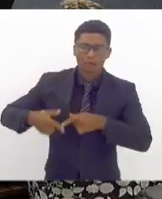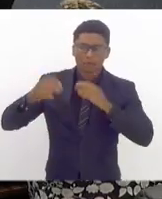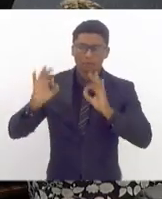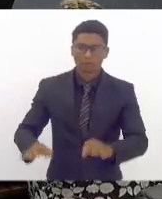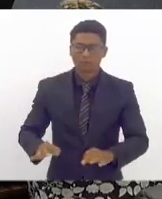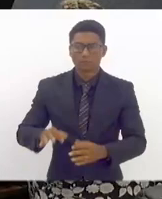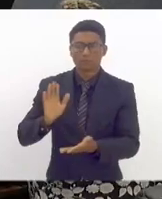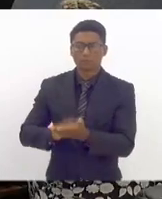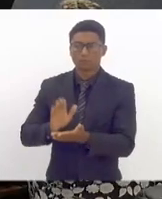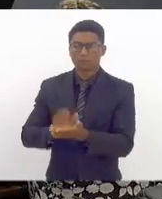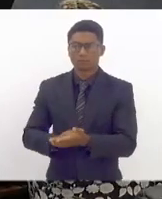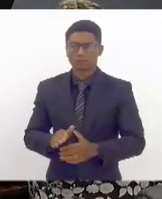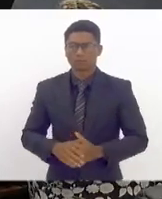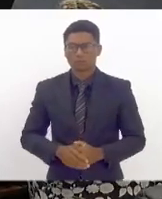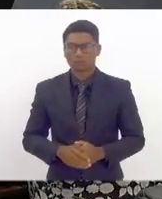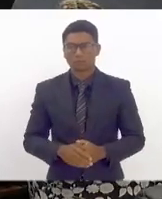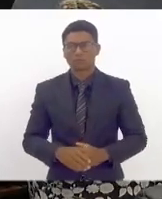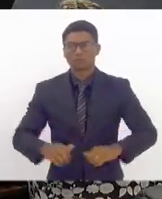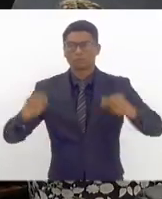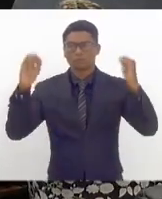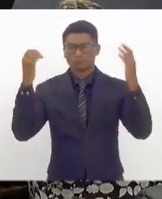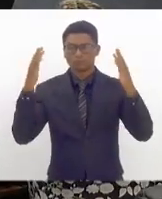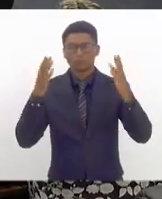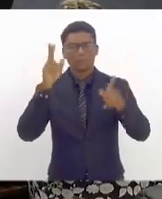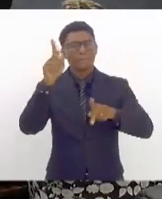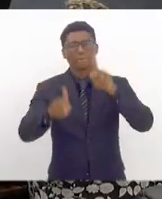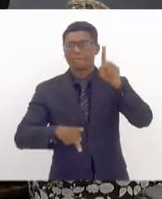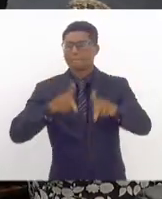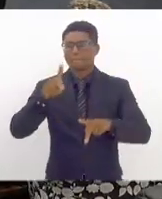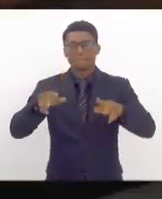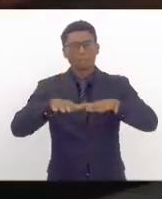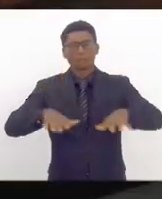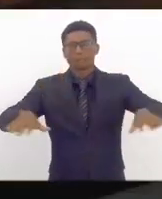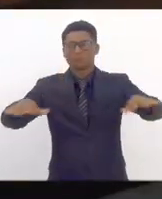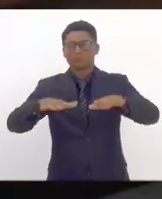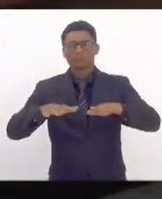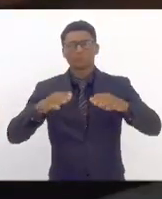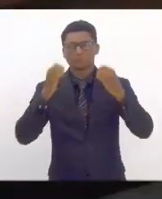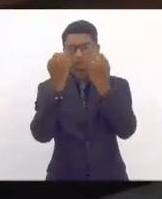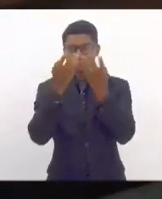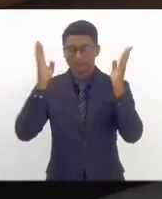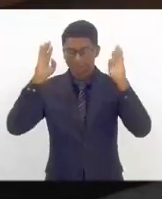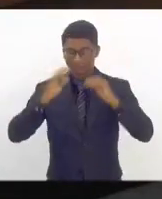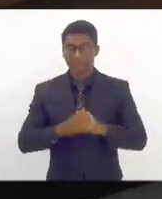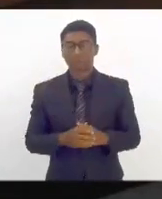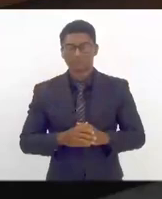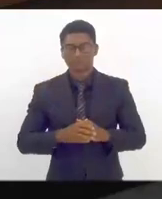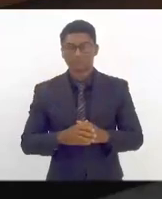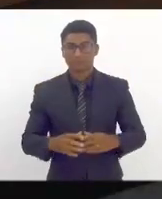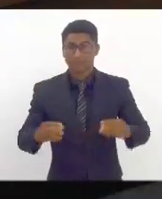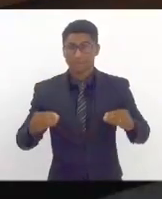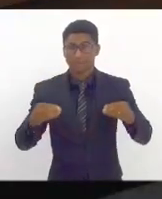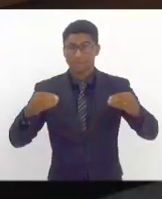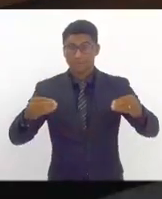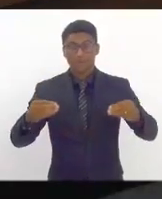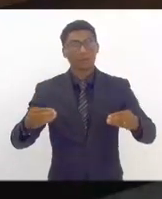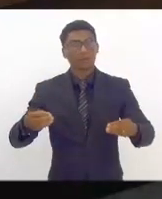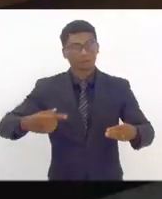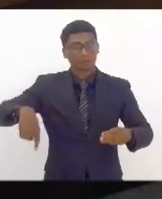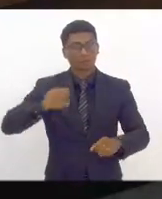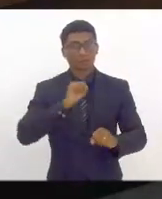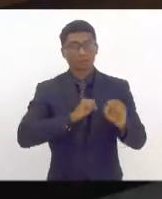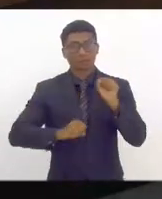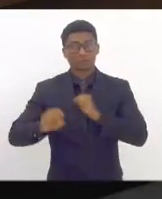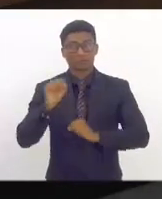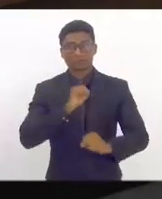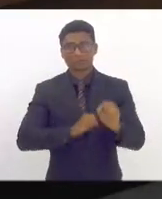Parabéns mas salva de palmas para nossos povos originários salve que vem esse Ministério logo É isso